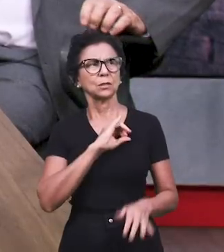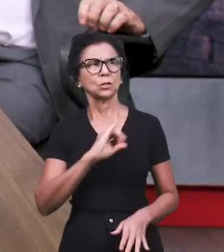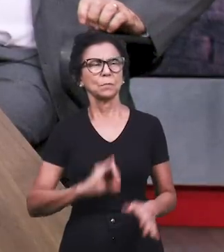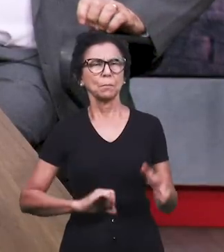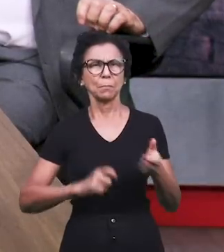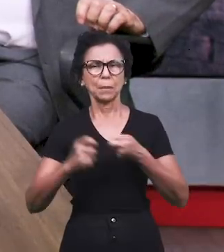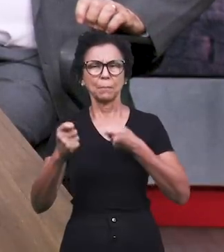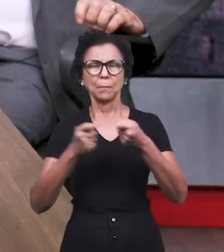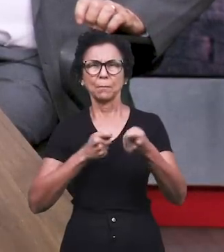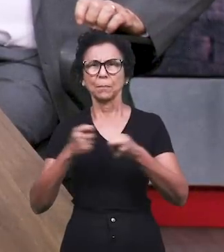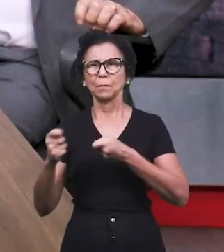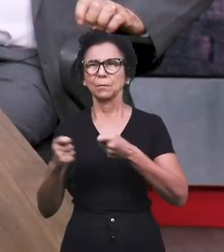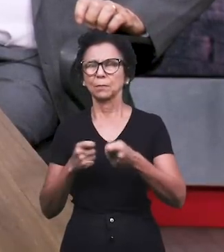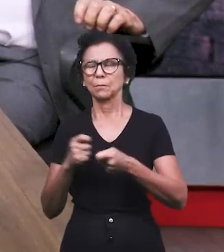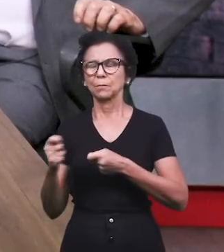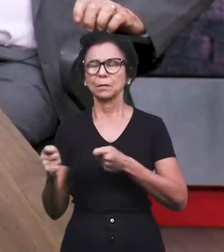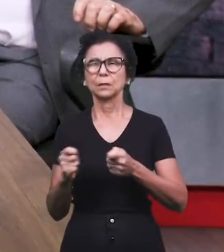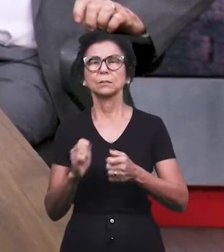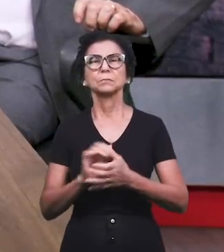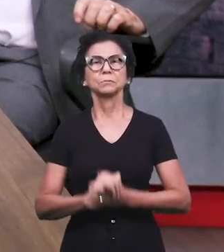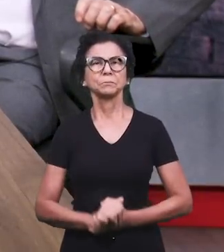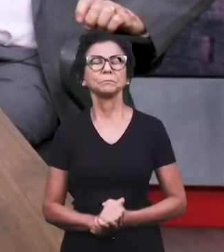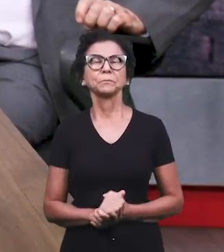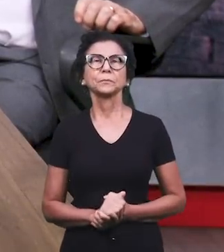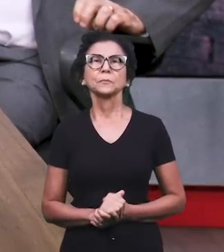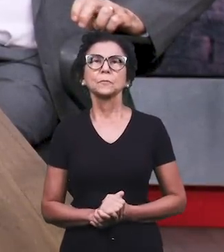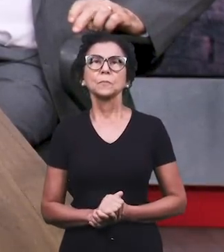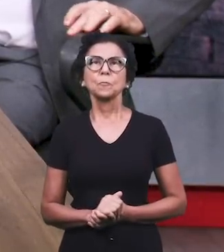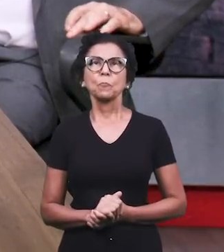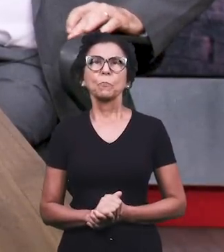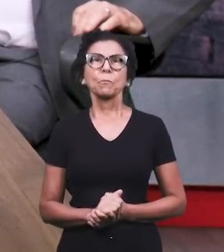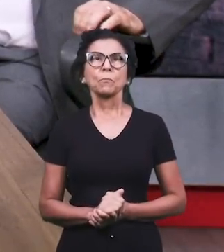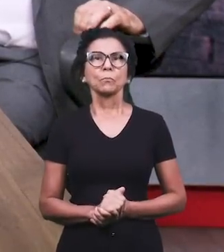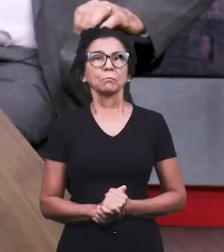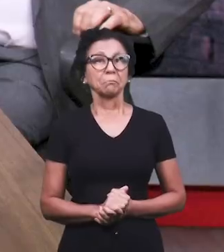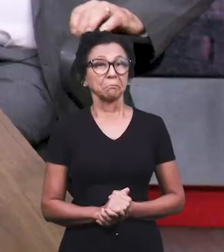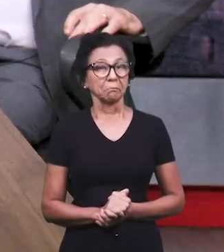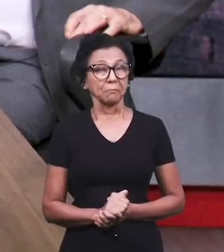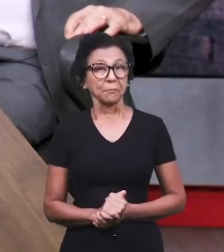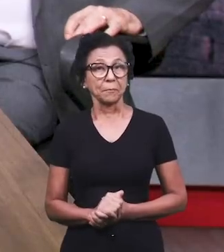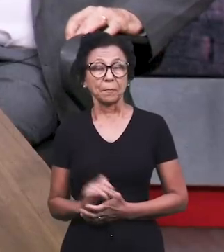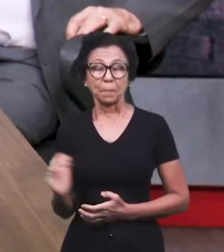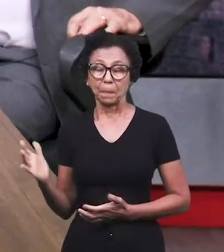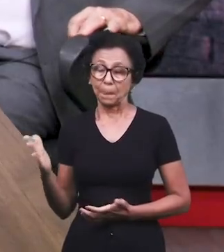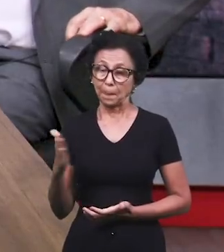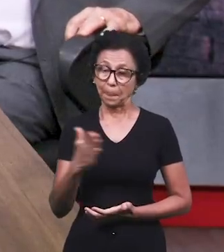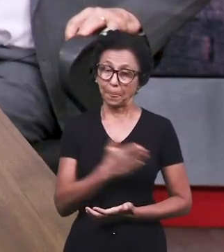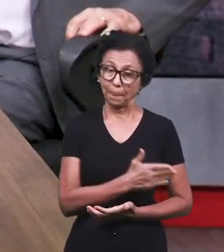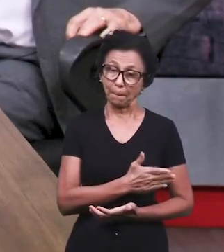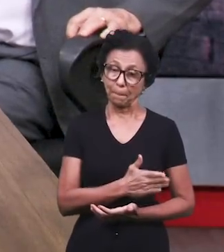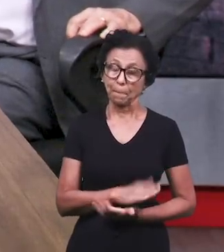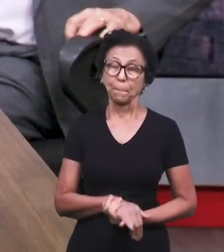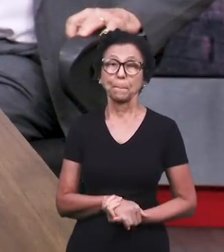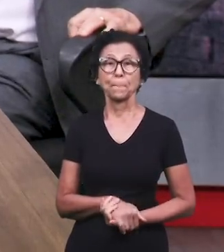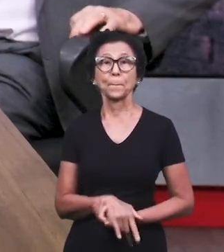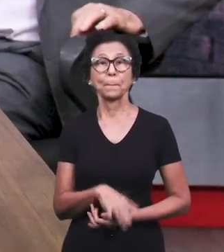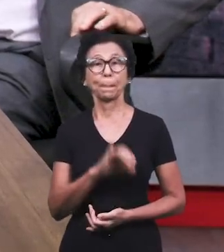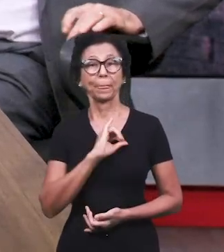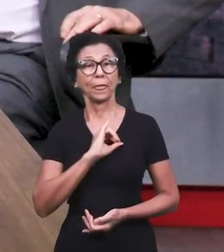até 476, praticamente 5 séculos de império. Você vê o Império Americano tá aí? Esse império tem